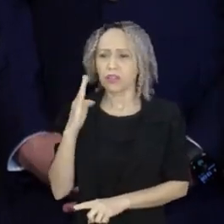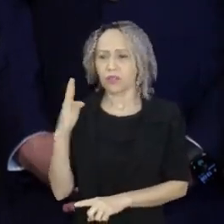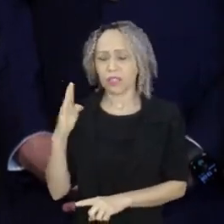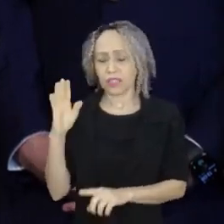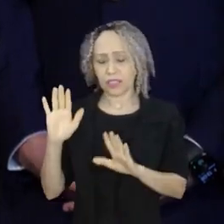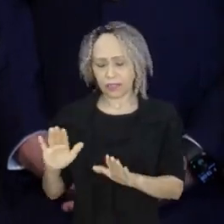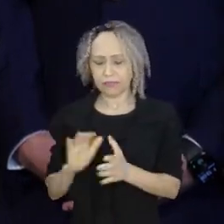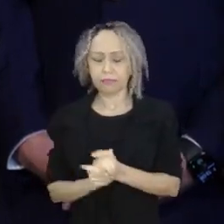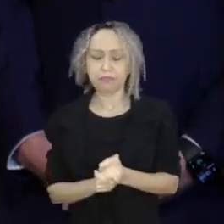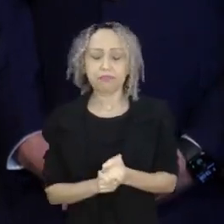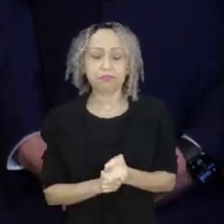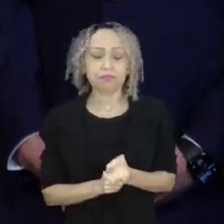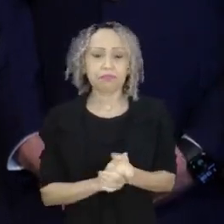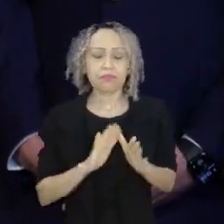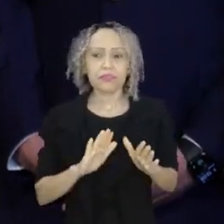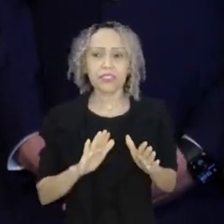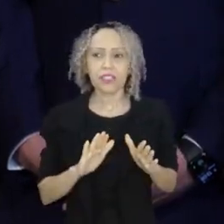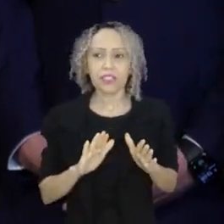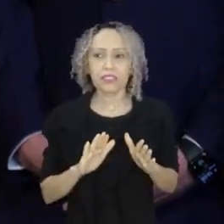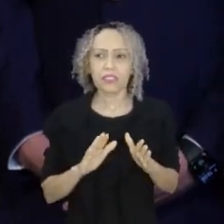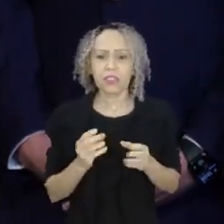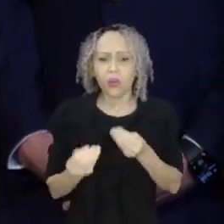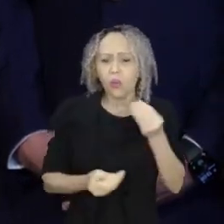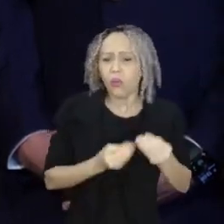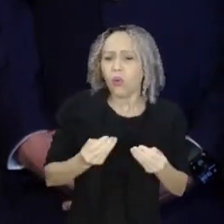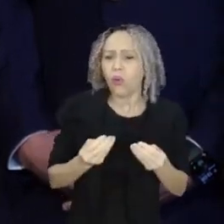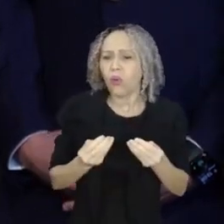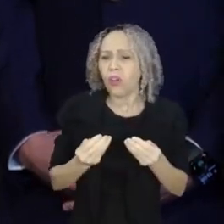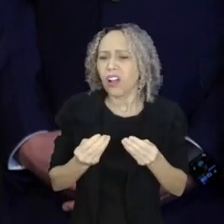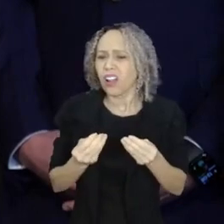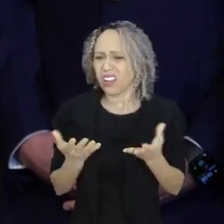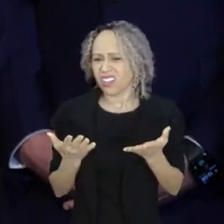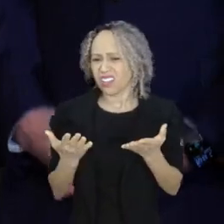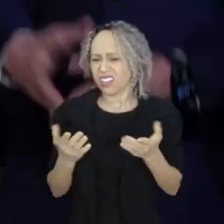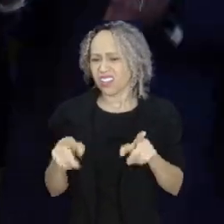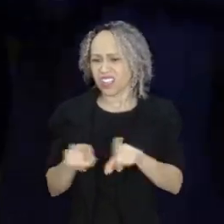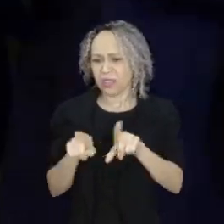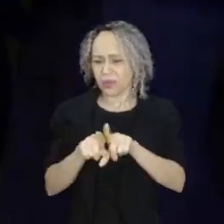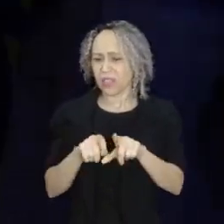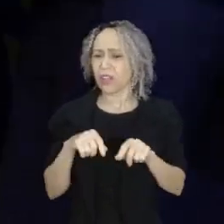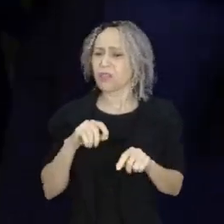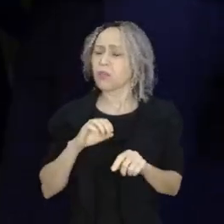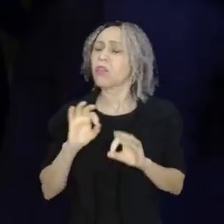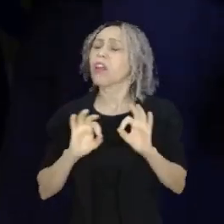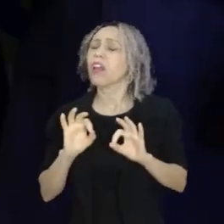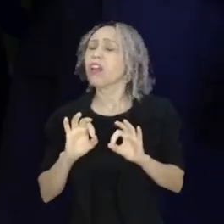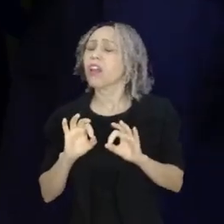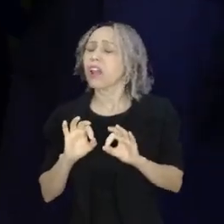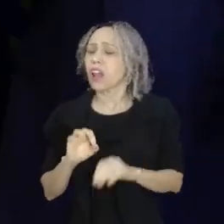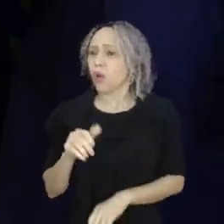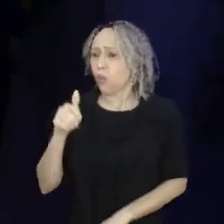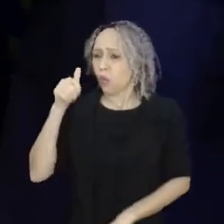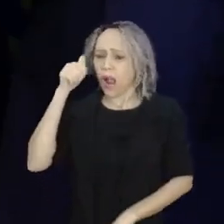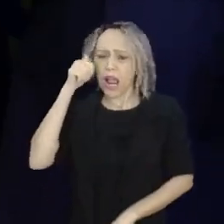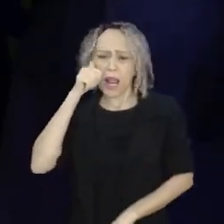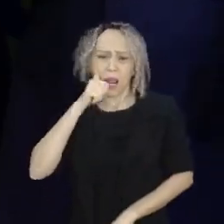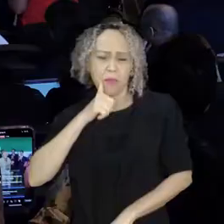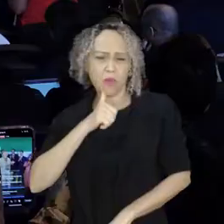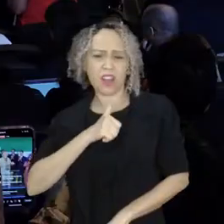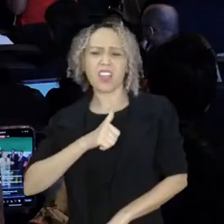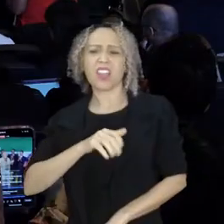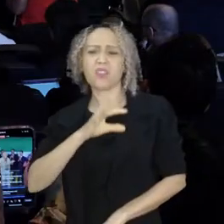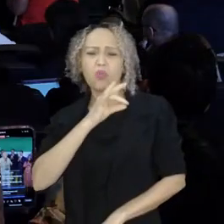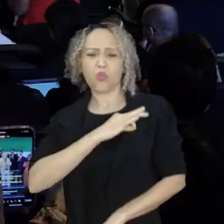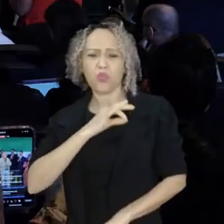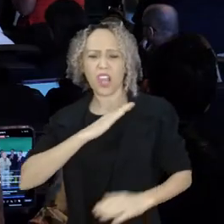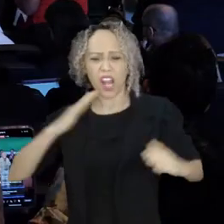igual, para acabar com essa história da mulher ganhar menos do que o homem, eu acho que a gente vai começar, sabe,